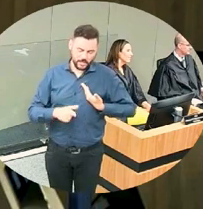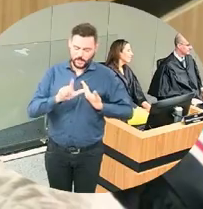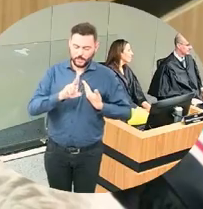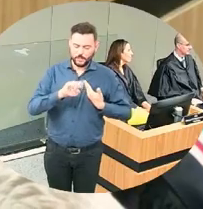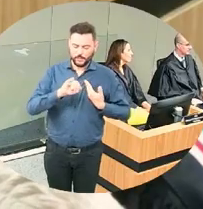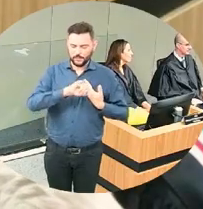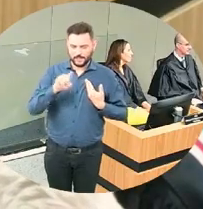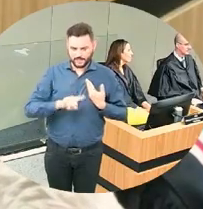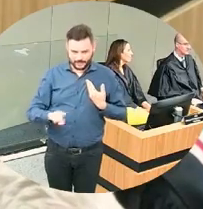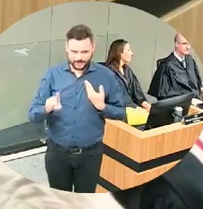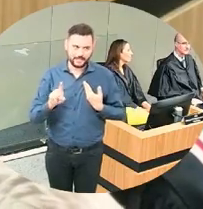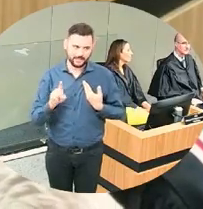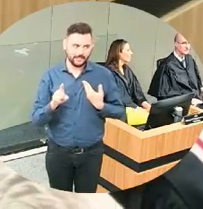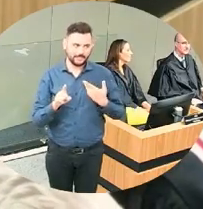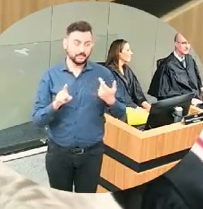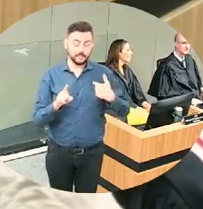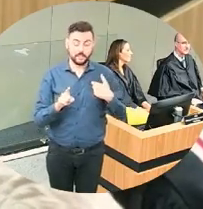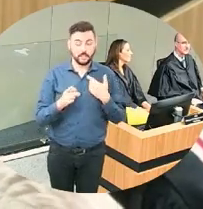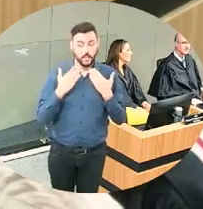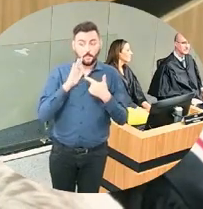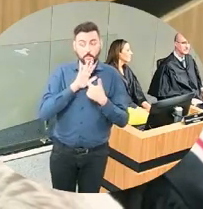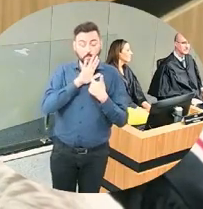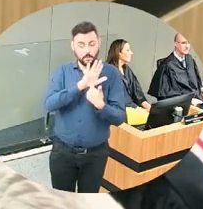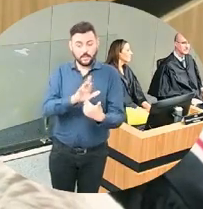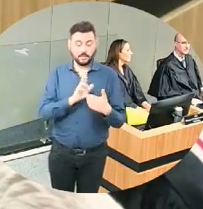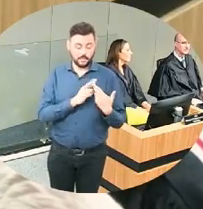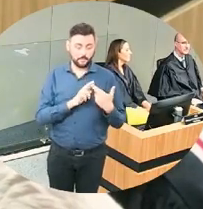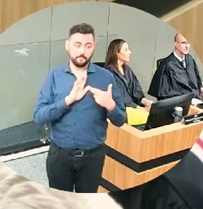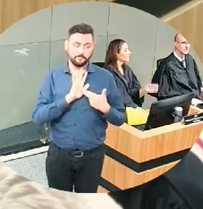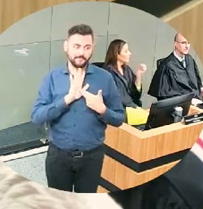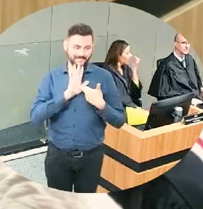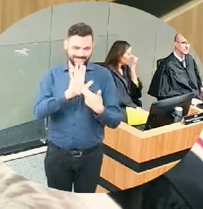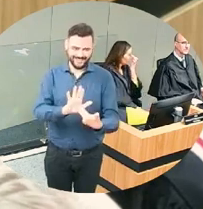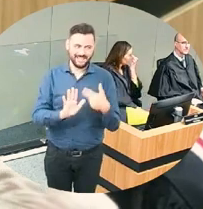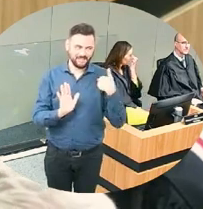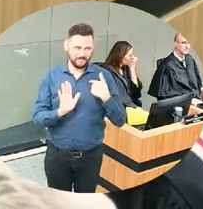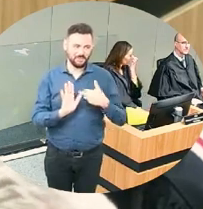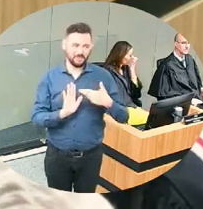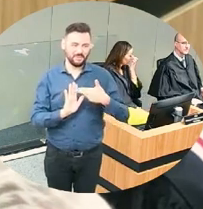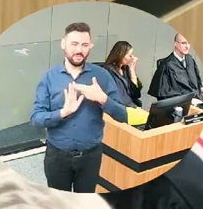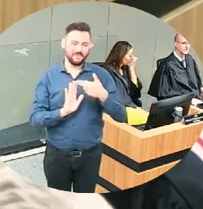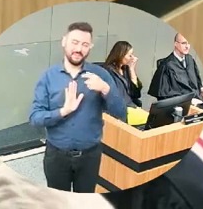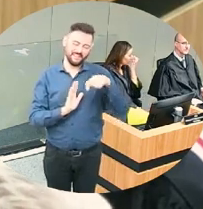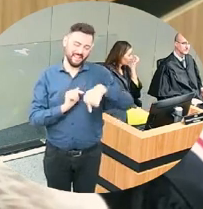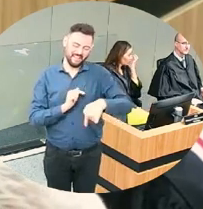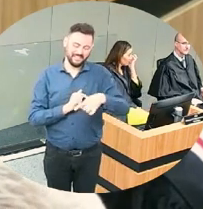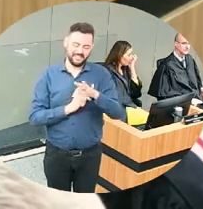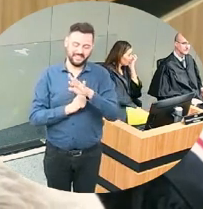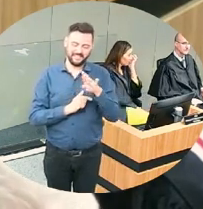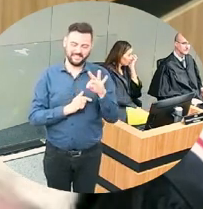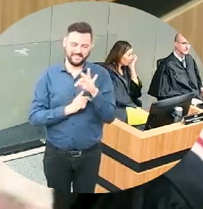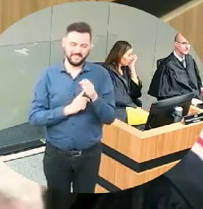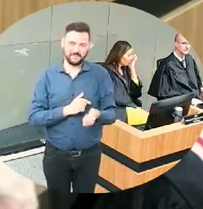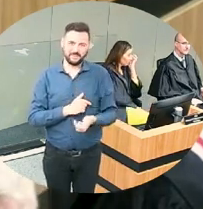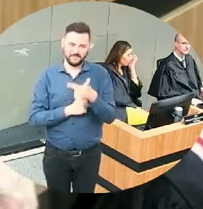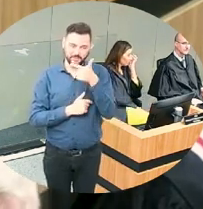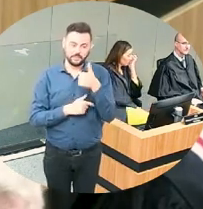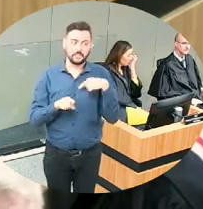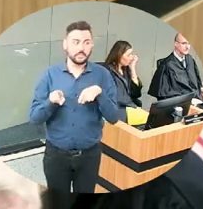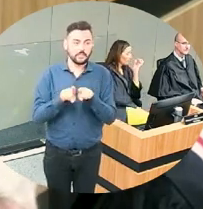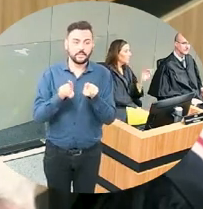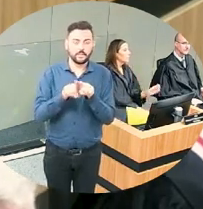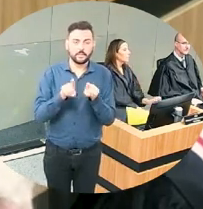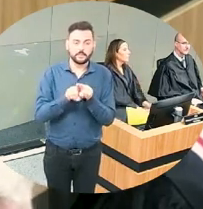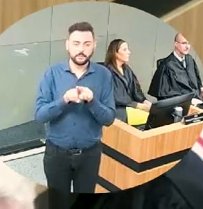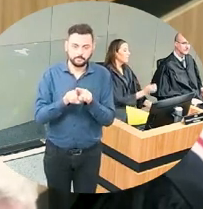Luiz Ramos representando o Tribunal Superior do Trabalho gostaria de cumprimentar também ao nosso